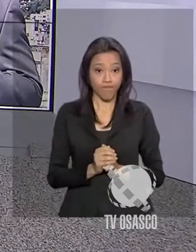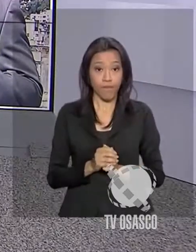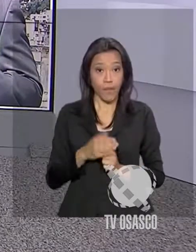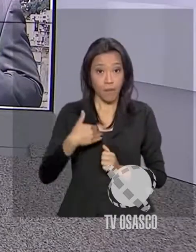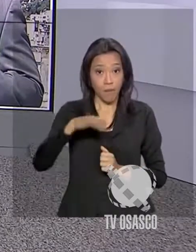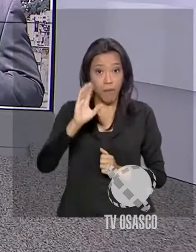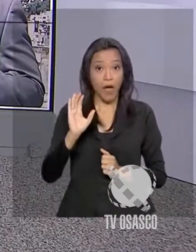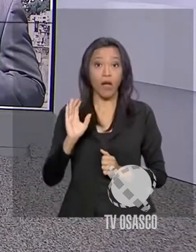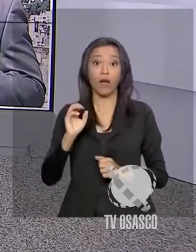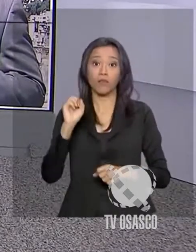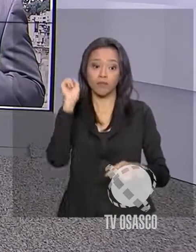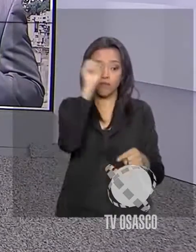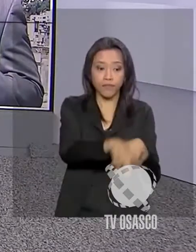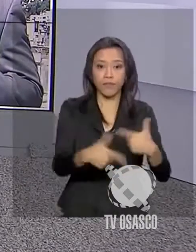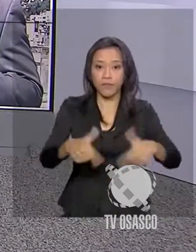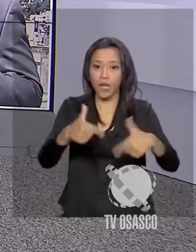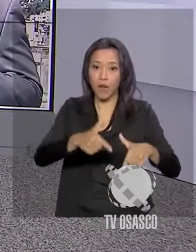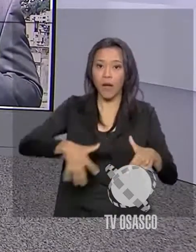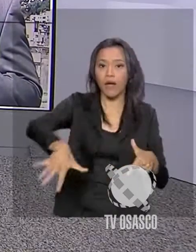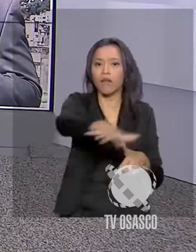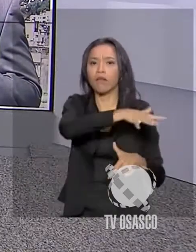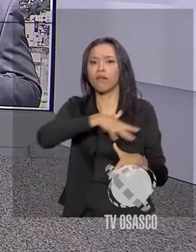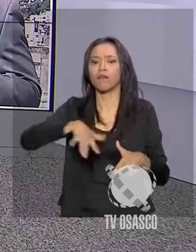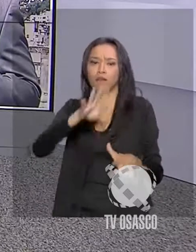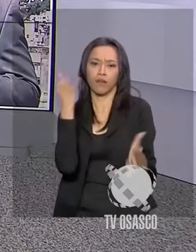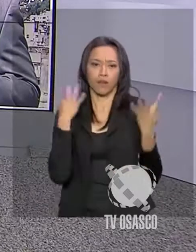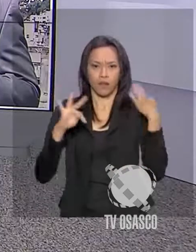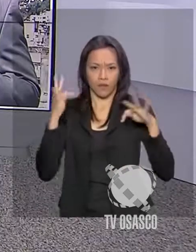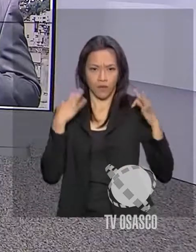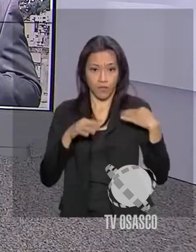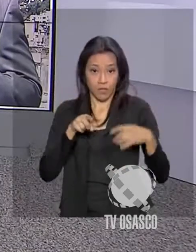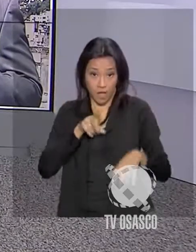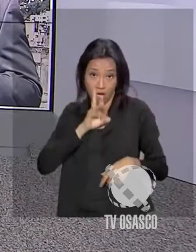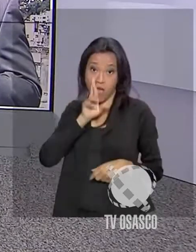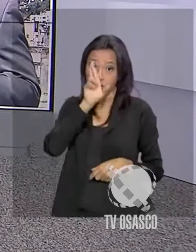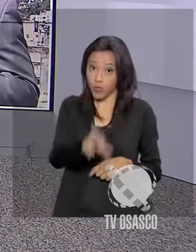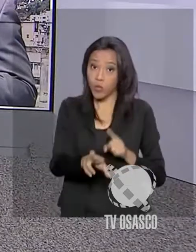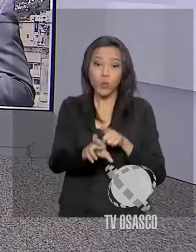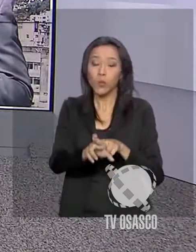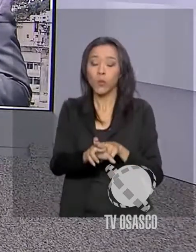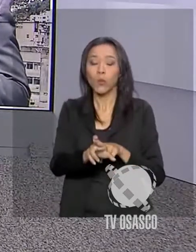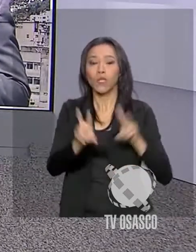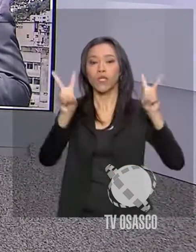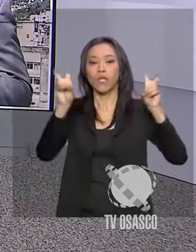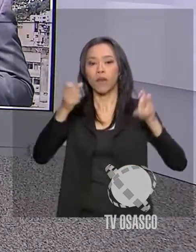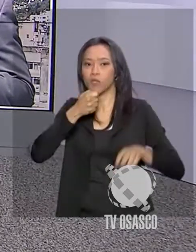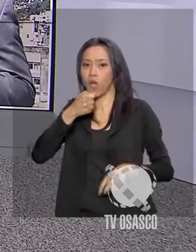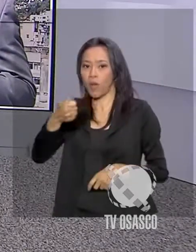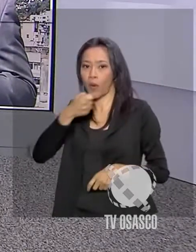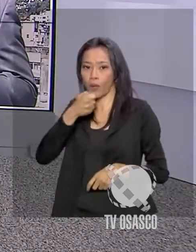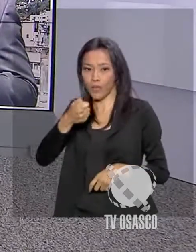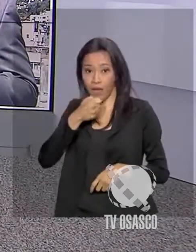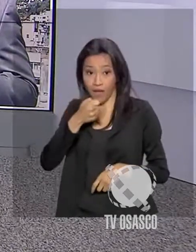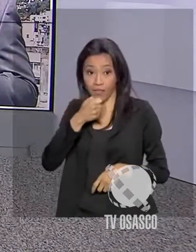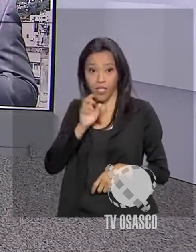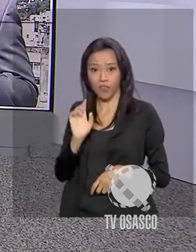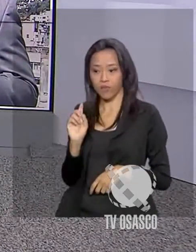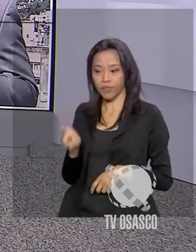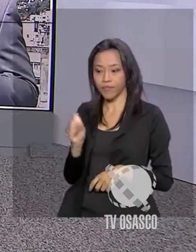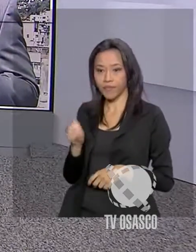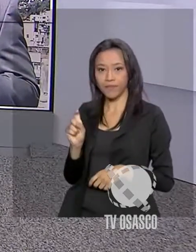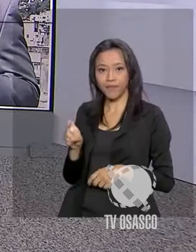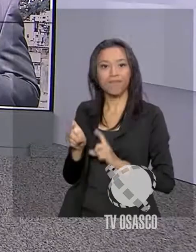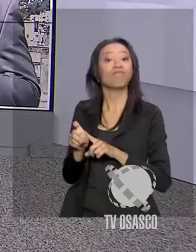Mais empregos e renda no setor do turismo. O resultado foi tema de uma reportagem que foi retuitada pelo Ministério do